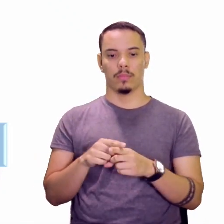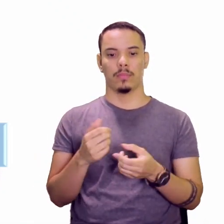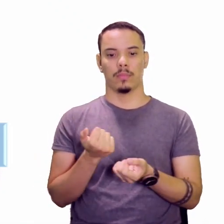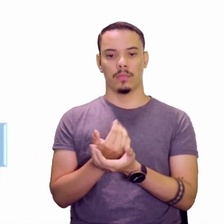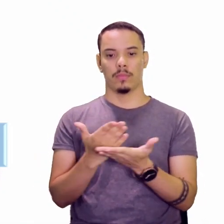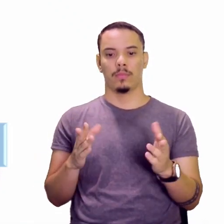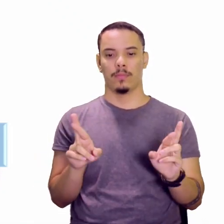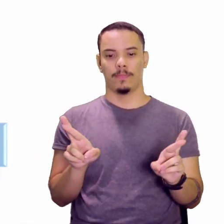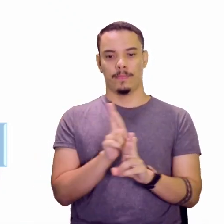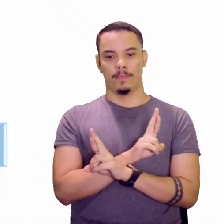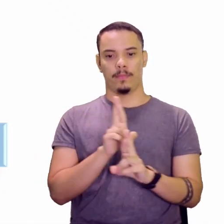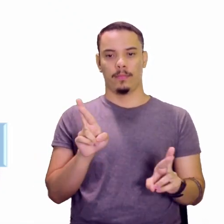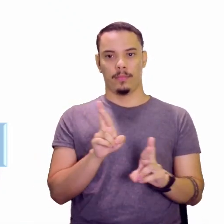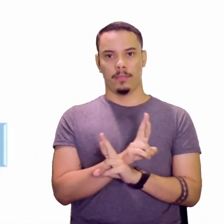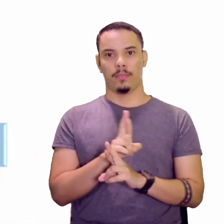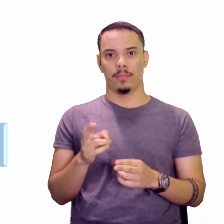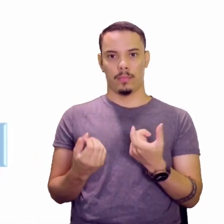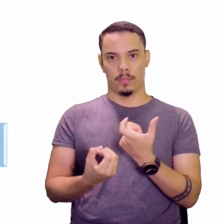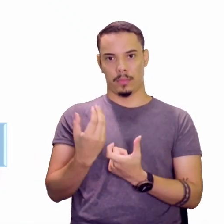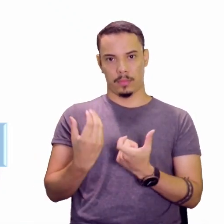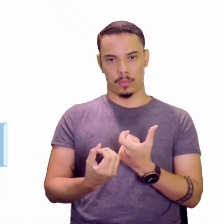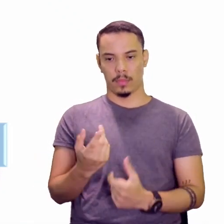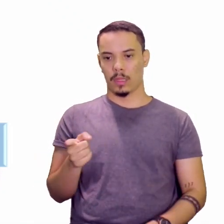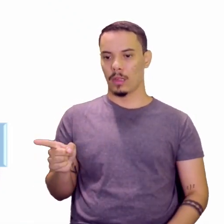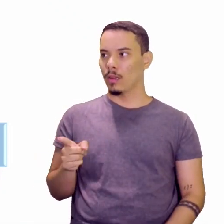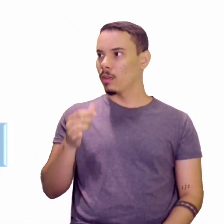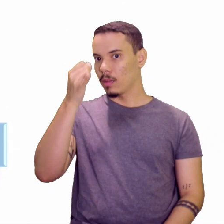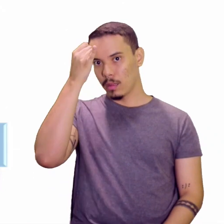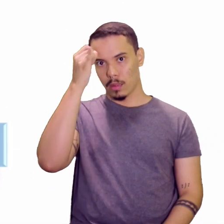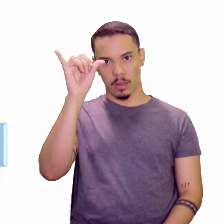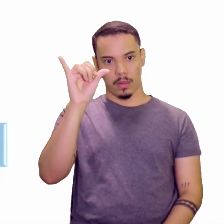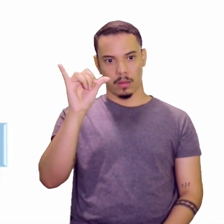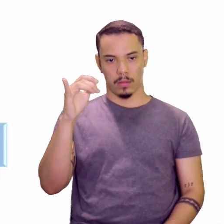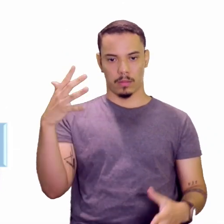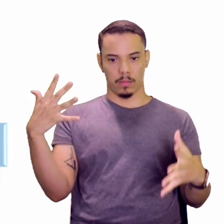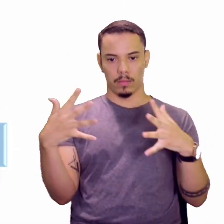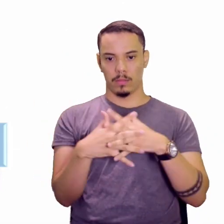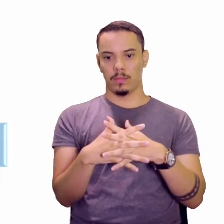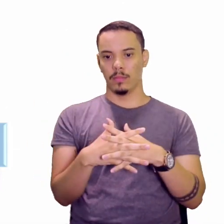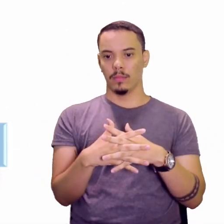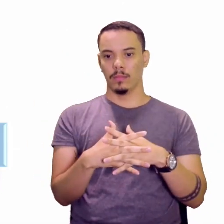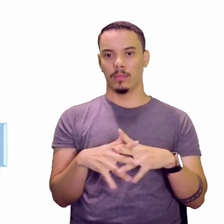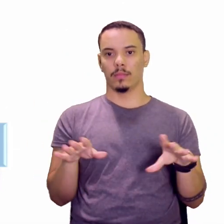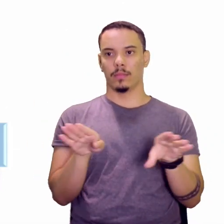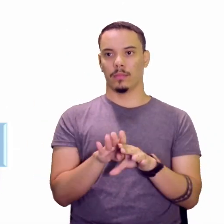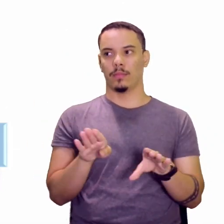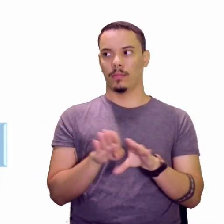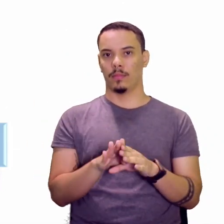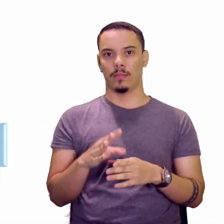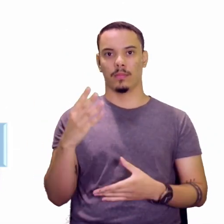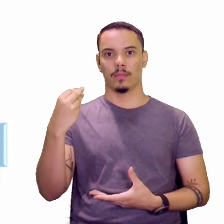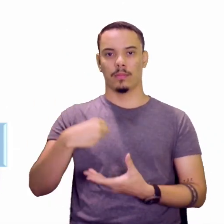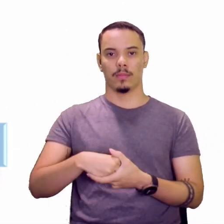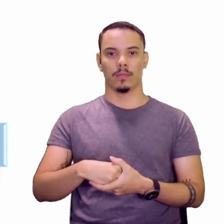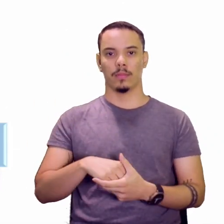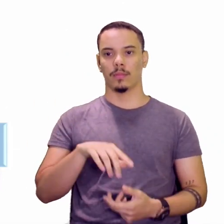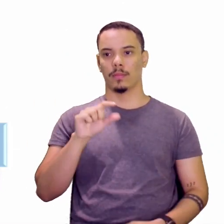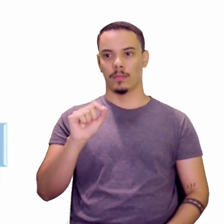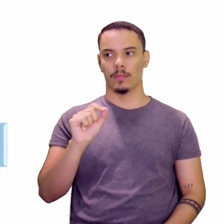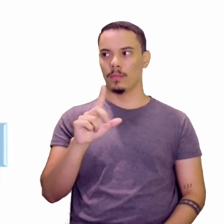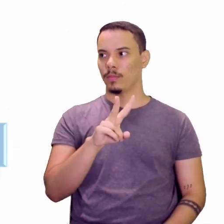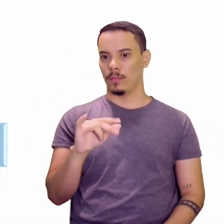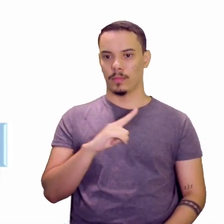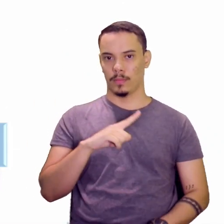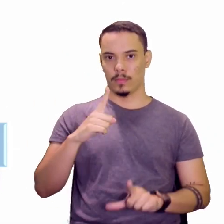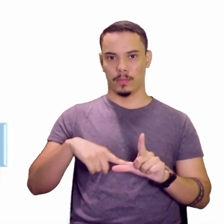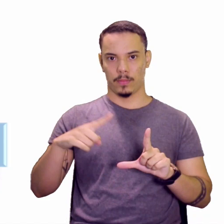essa relação aqui, tá, pessoal? Então, não confundam com média aritmética. E por ela ser constante, como é que vai ser o gráfico